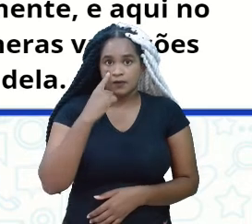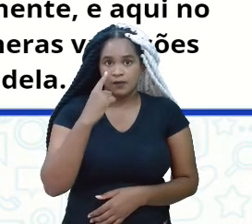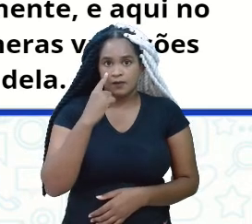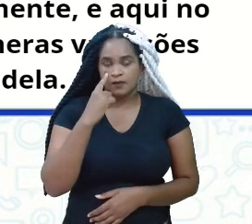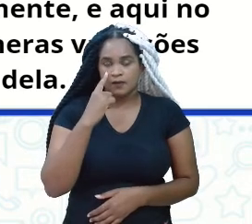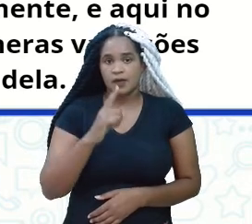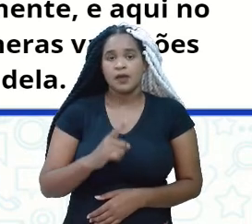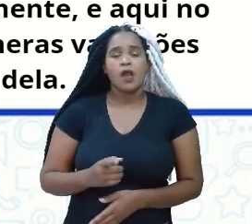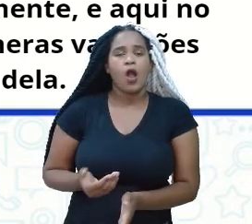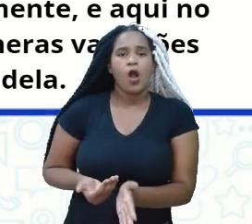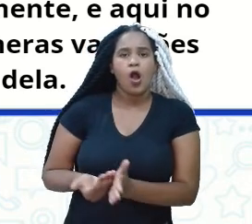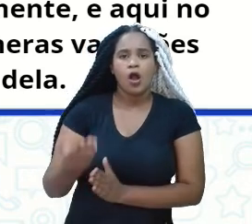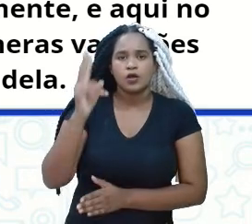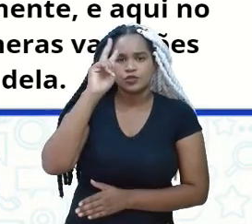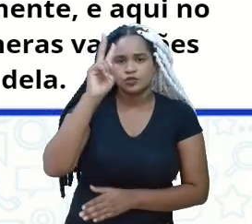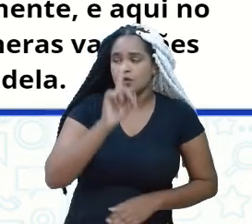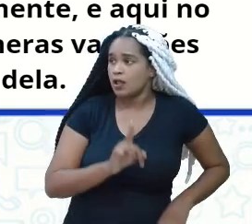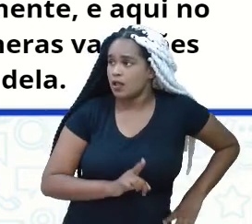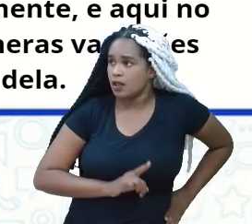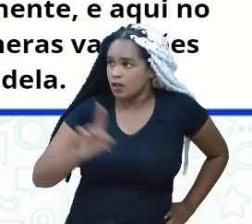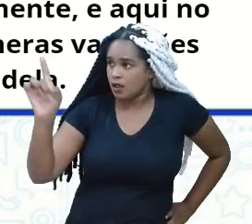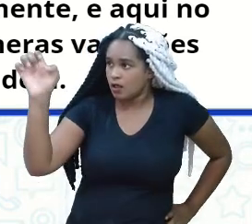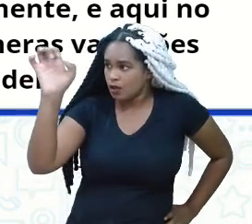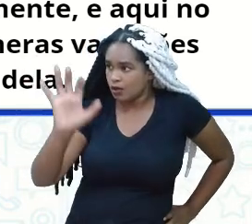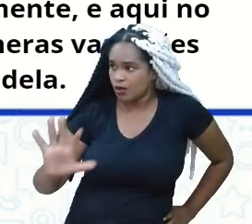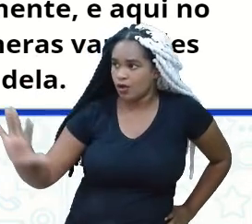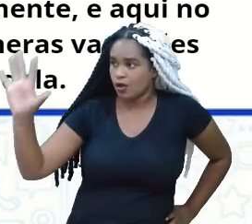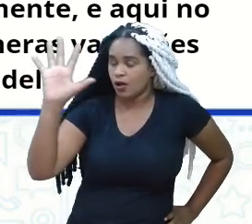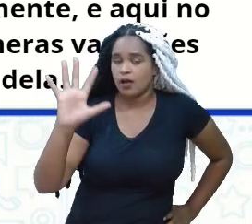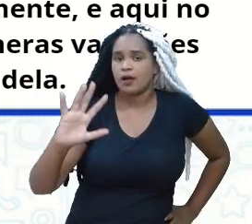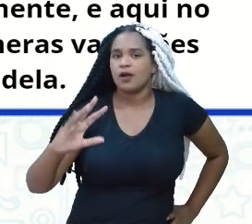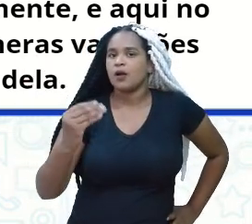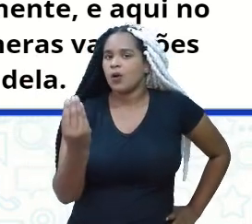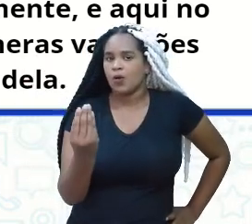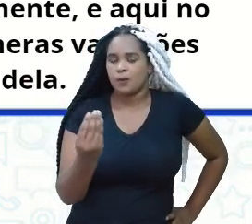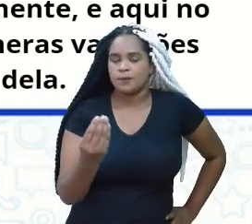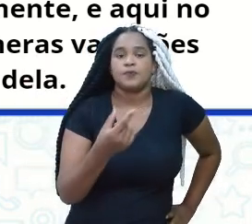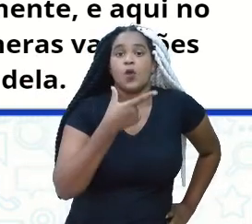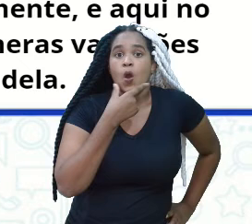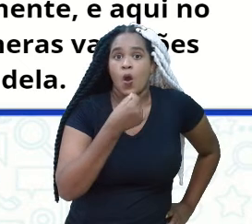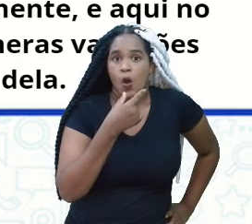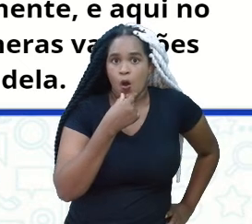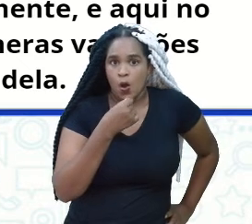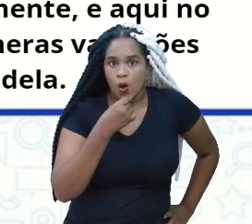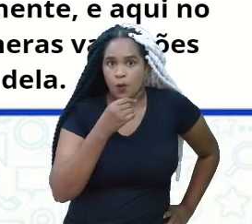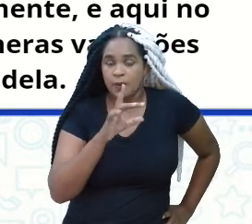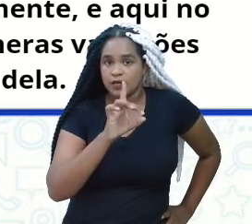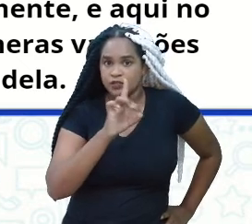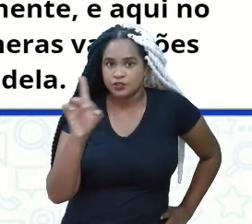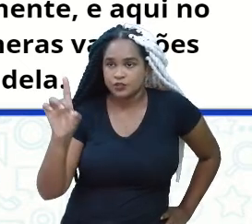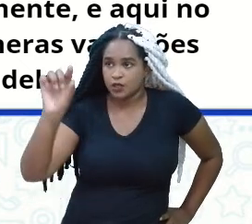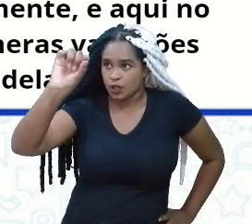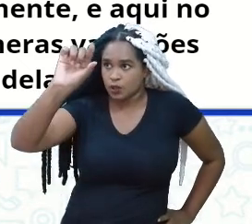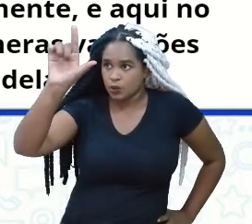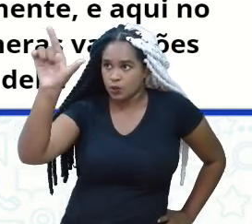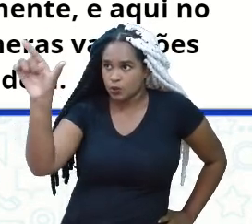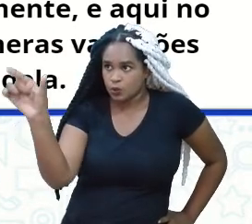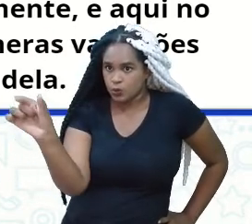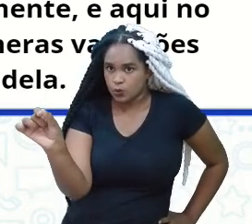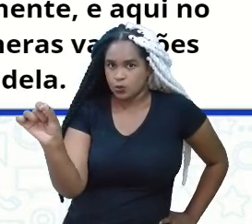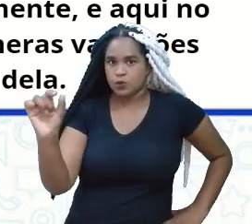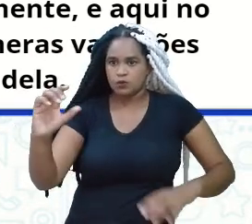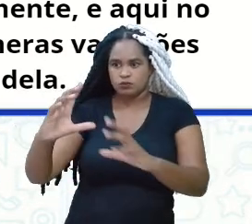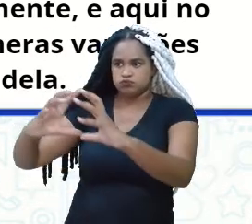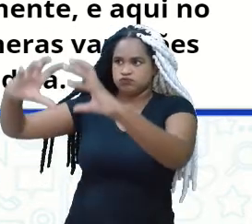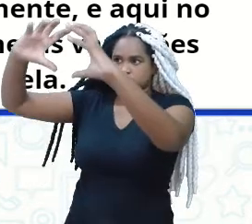à Europa. É conhecido por ser um homem que se transforma em lobo em noites de lua cheia e sai em busca de